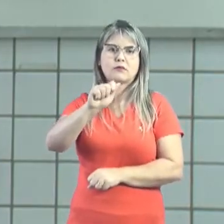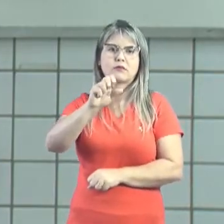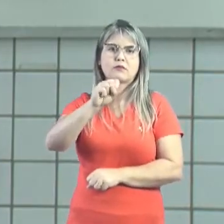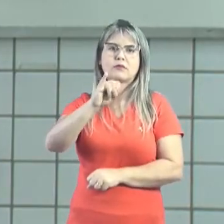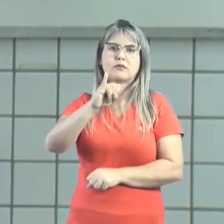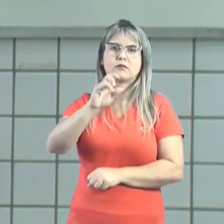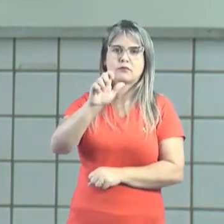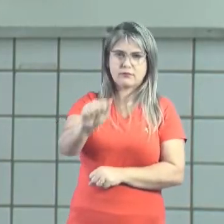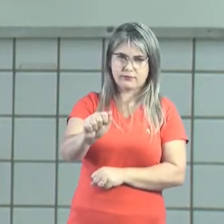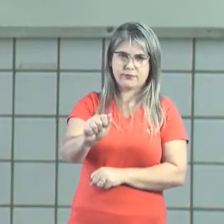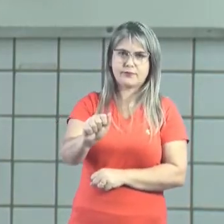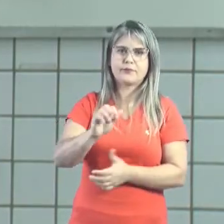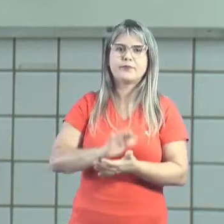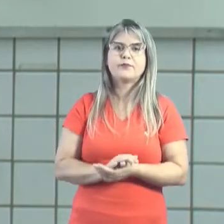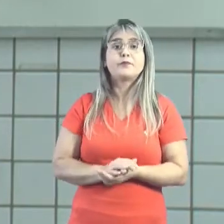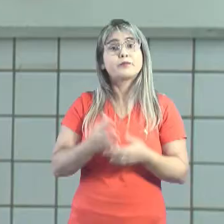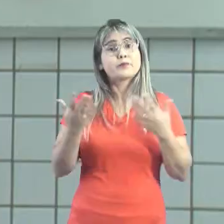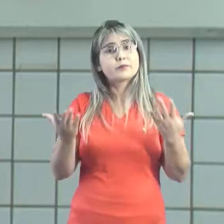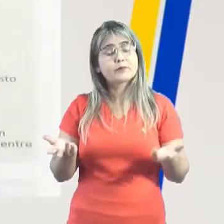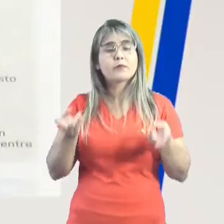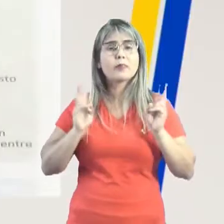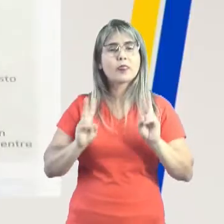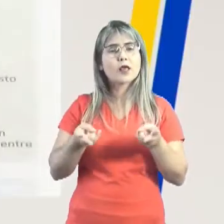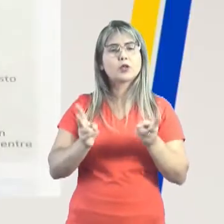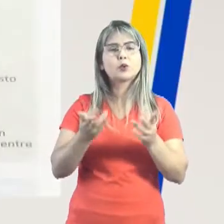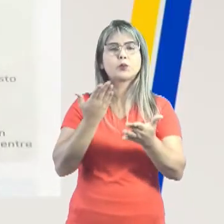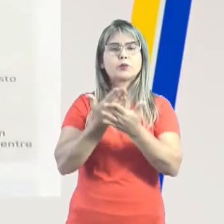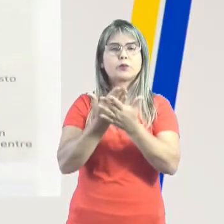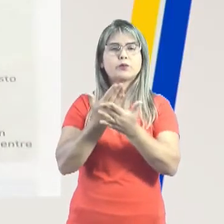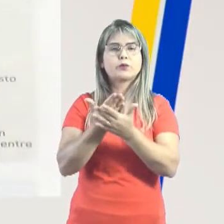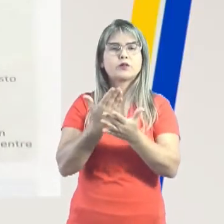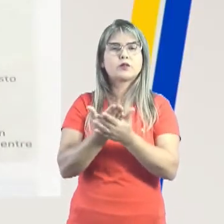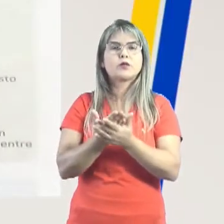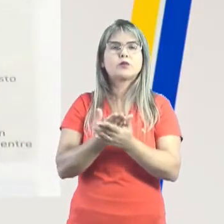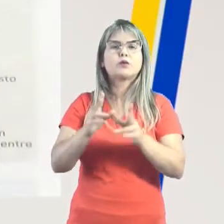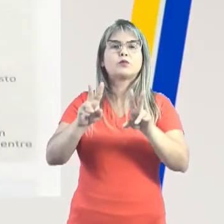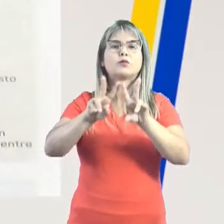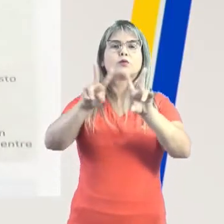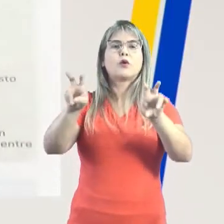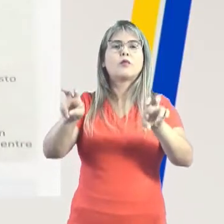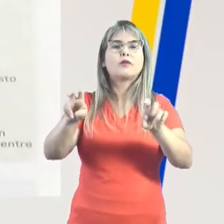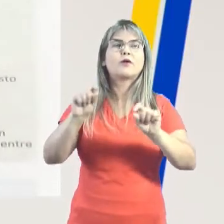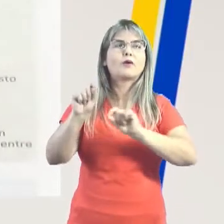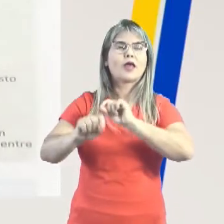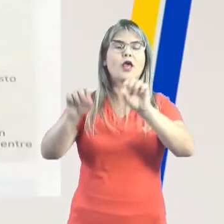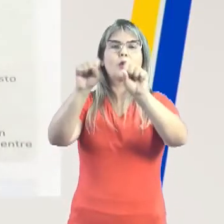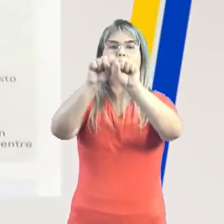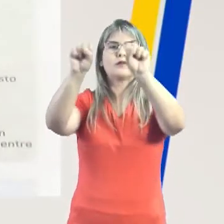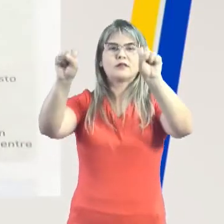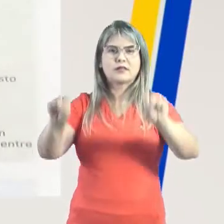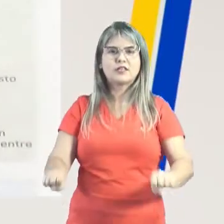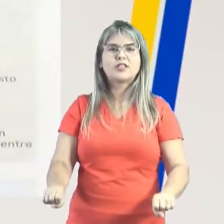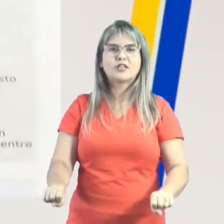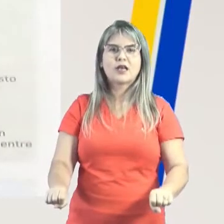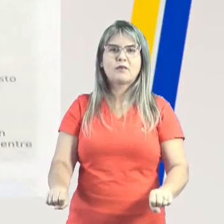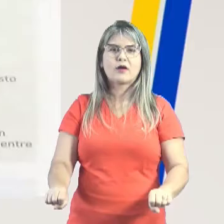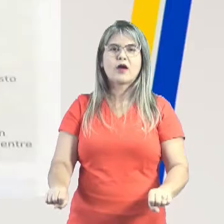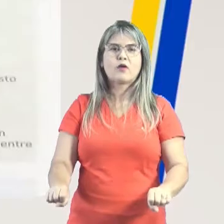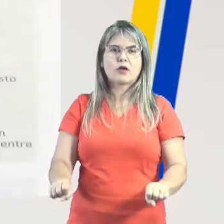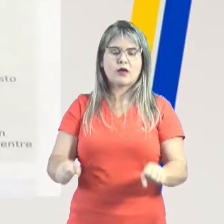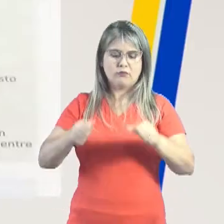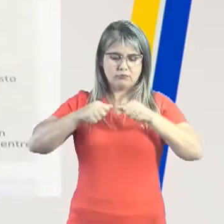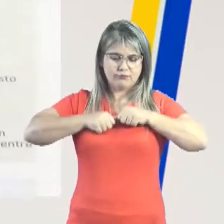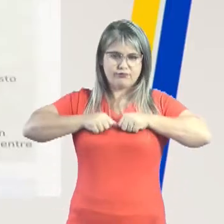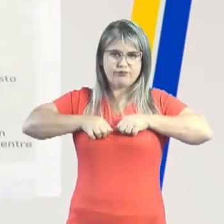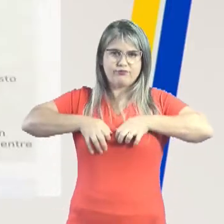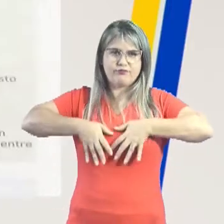continuidade ao estudo dos sistemas, e aqui nós vamos falar sobre o sistema cardiovascular. O sistema cardiovascular, como o